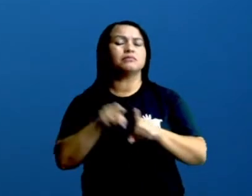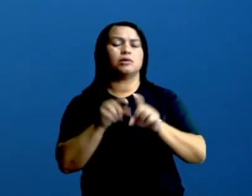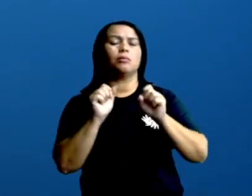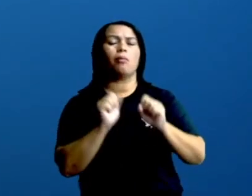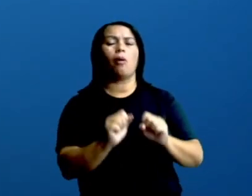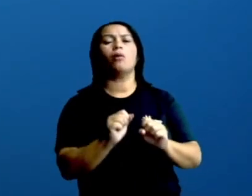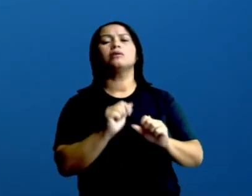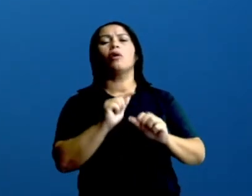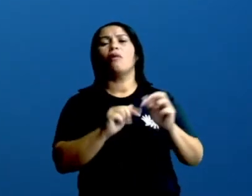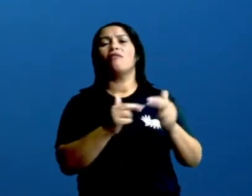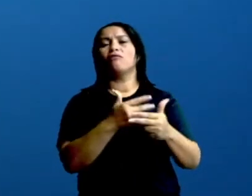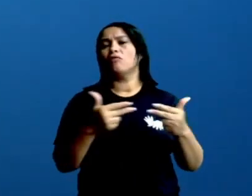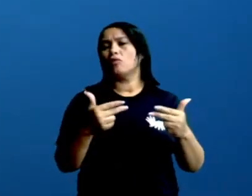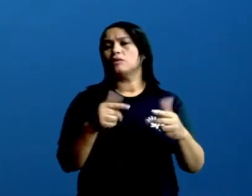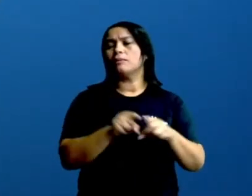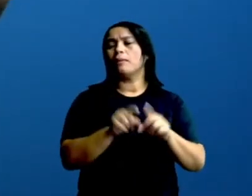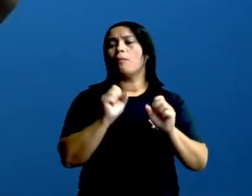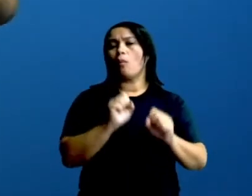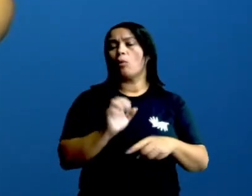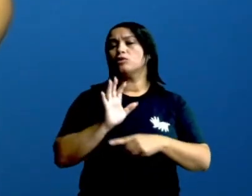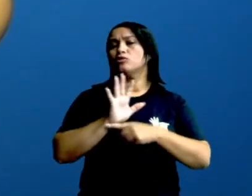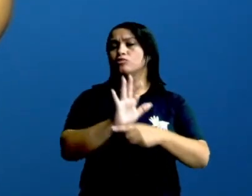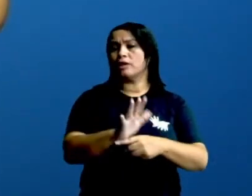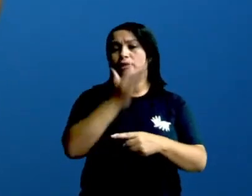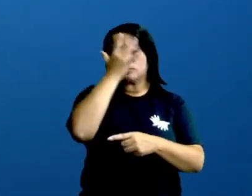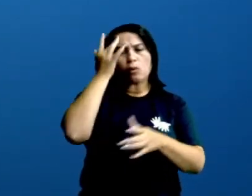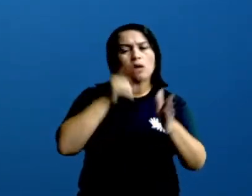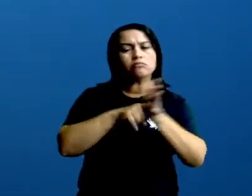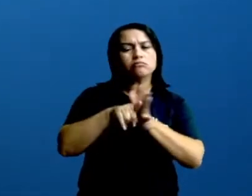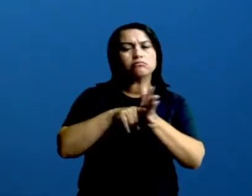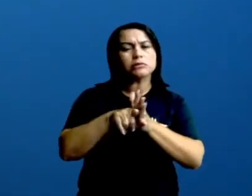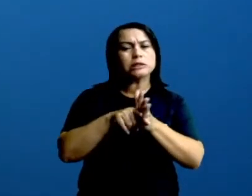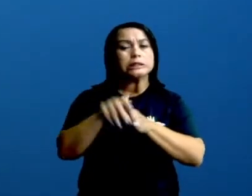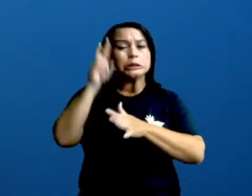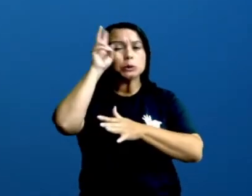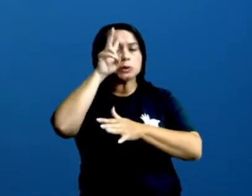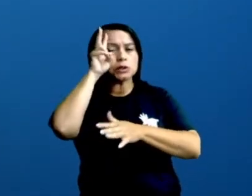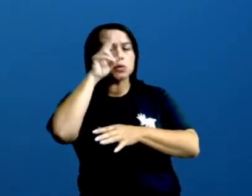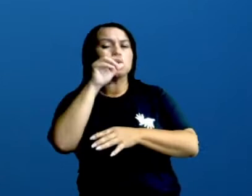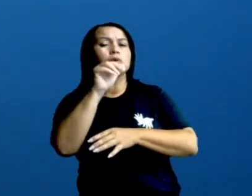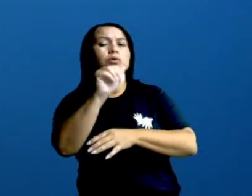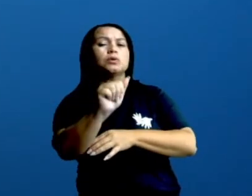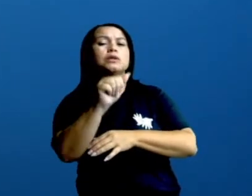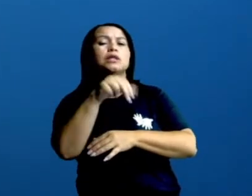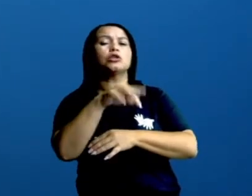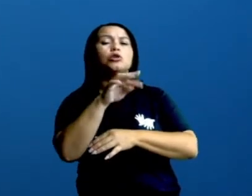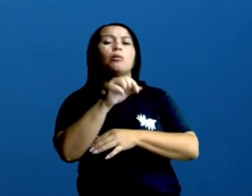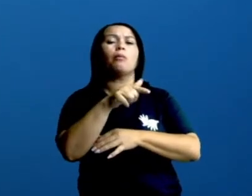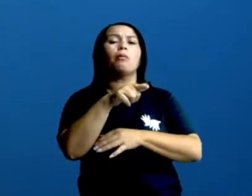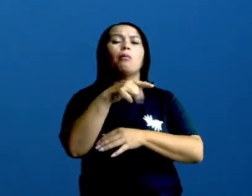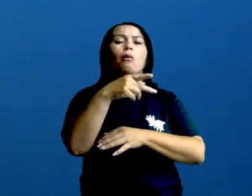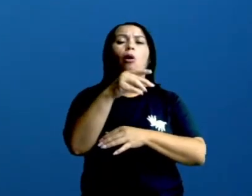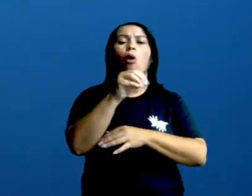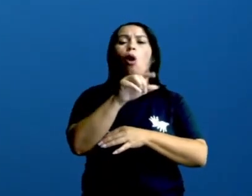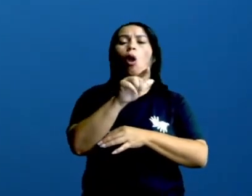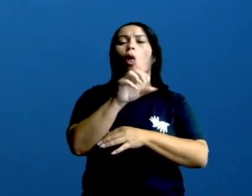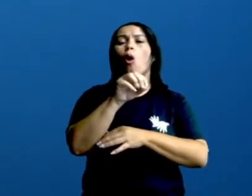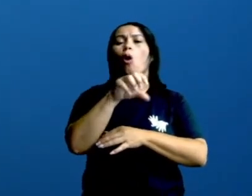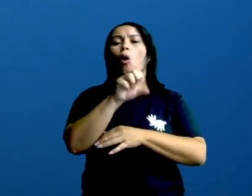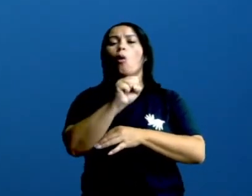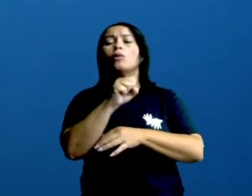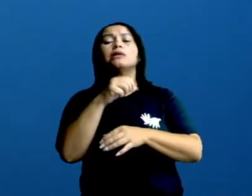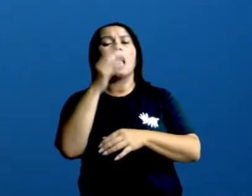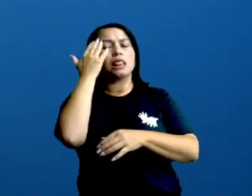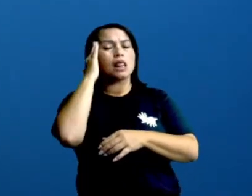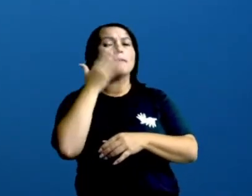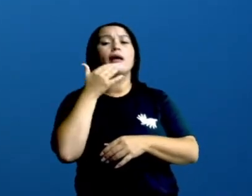fonte material e pode ajudar os historiadores, os arqueólogos e os antropólogos a entenderem melhor